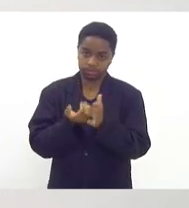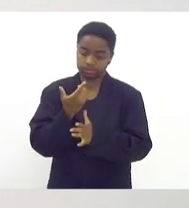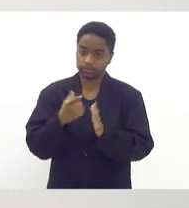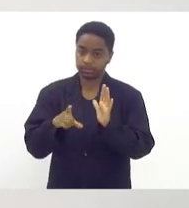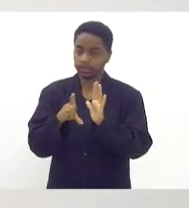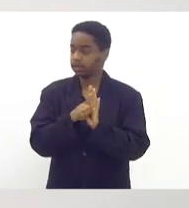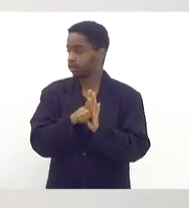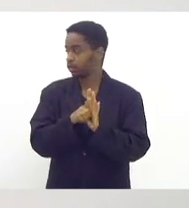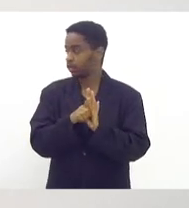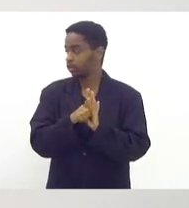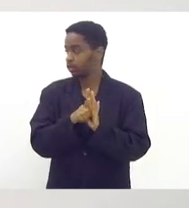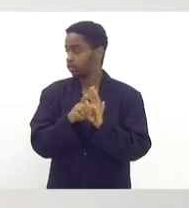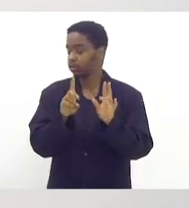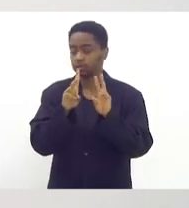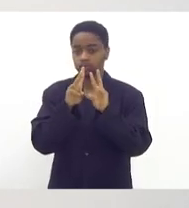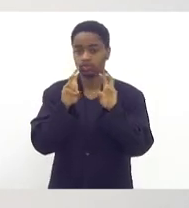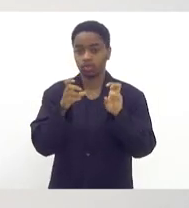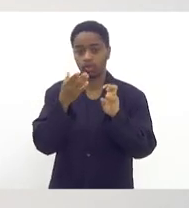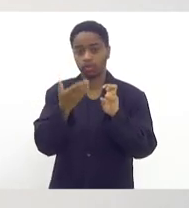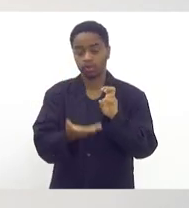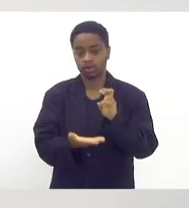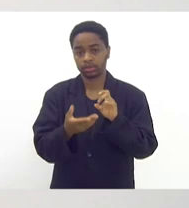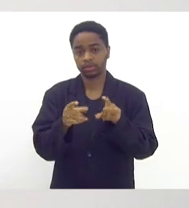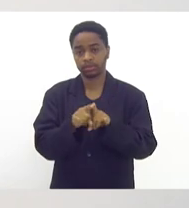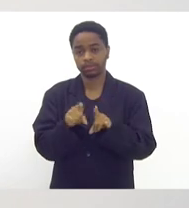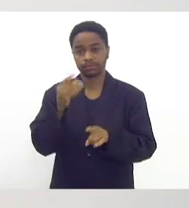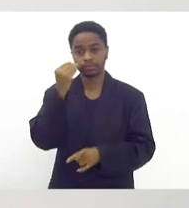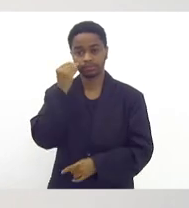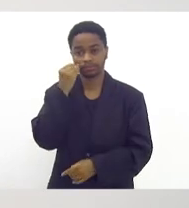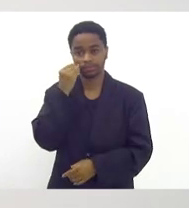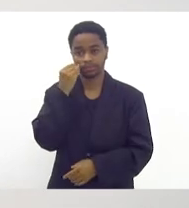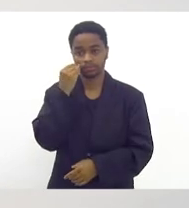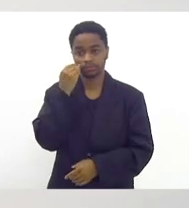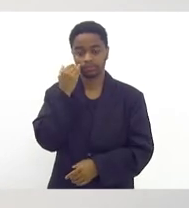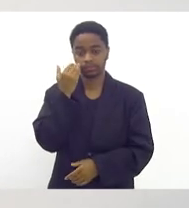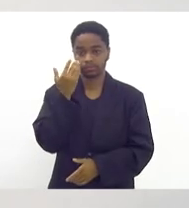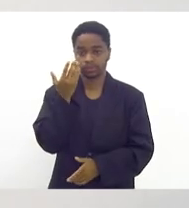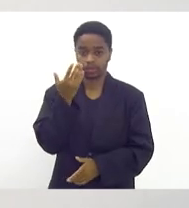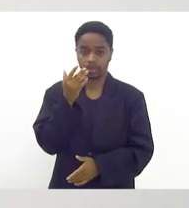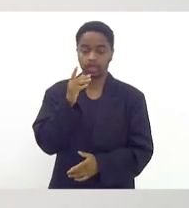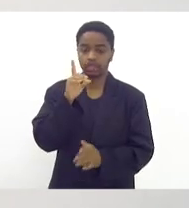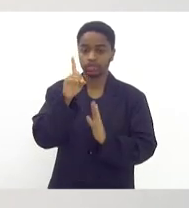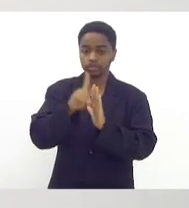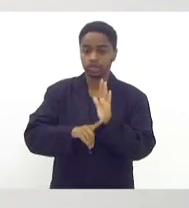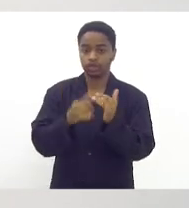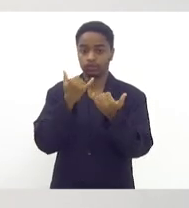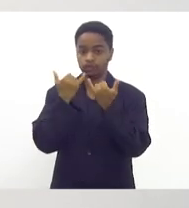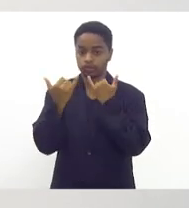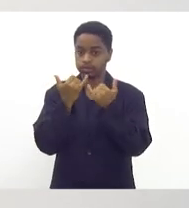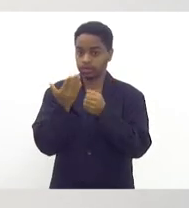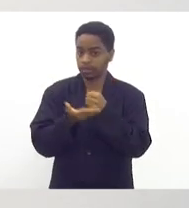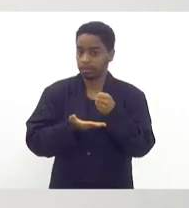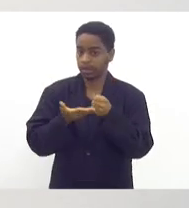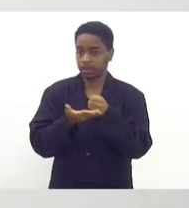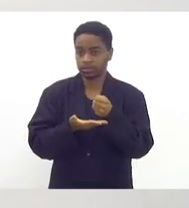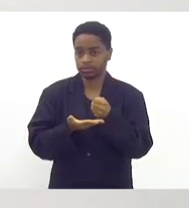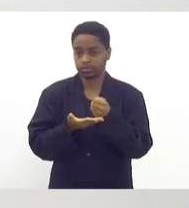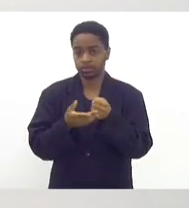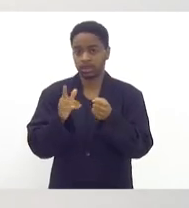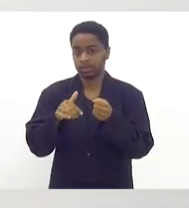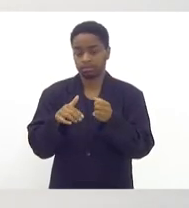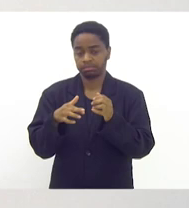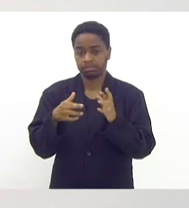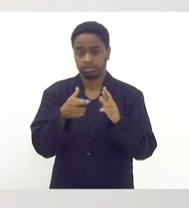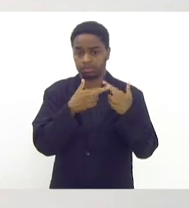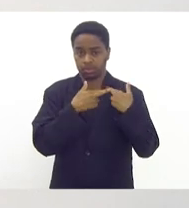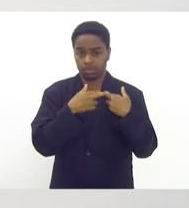específica sobre essa situação e aí tentando abranger primeiro direito à informação básico isso é comum competência comum